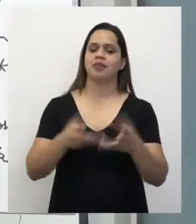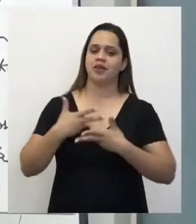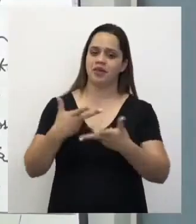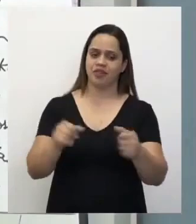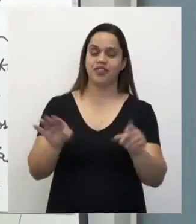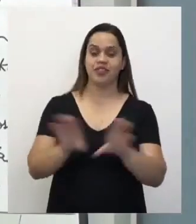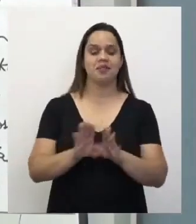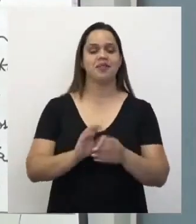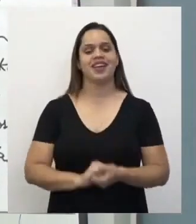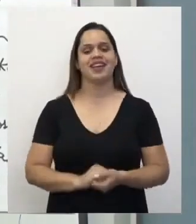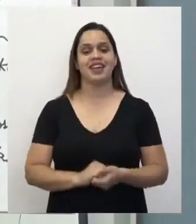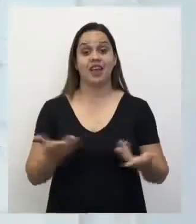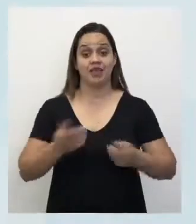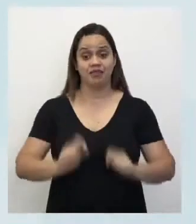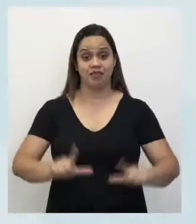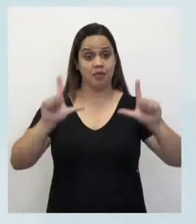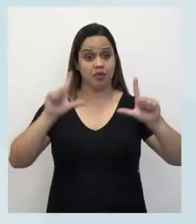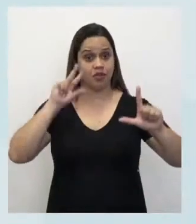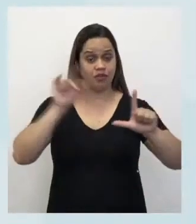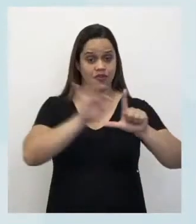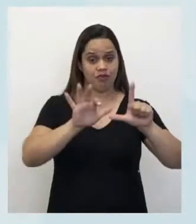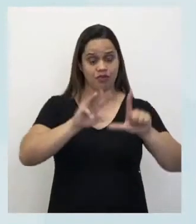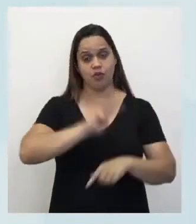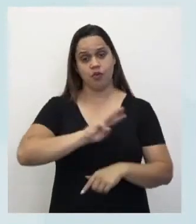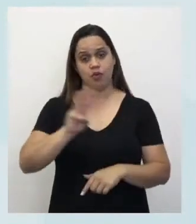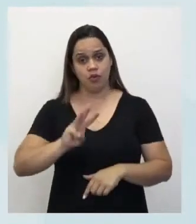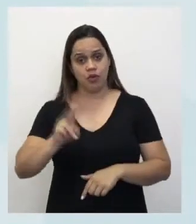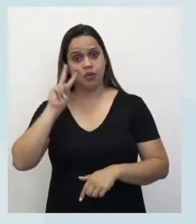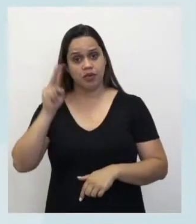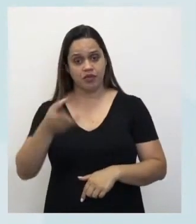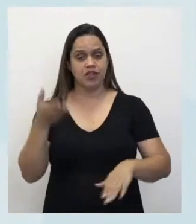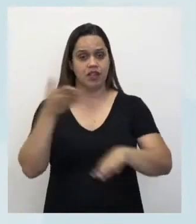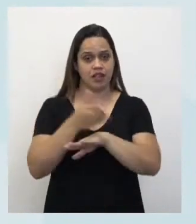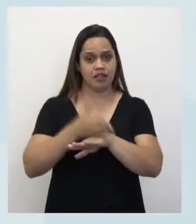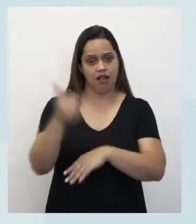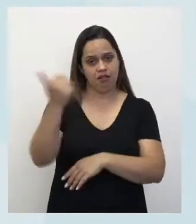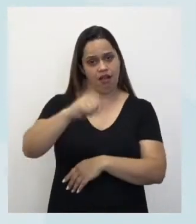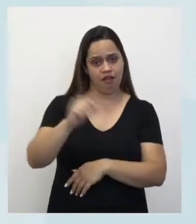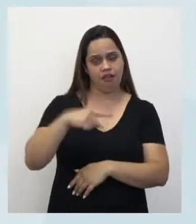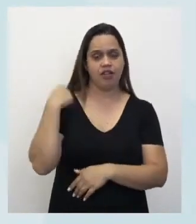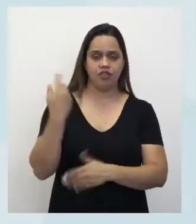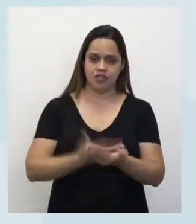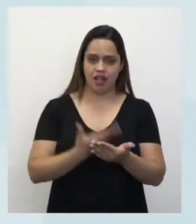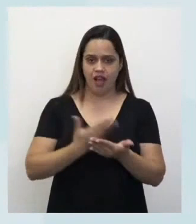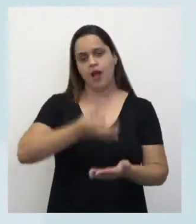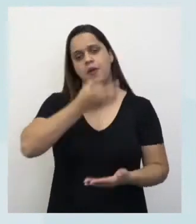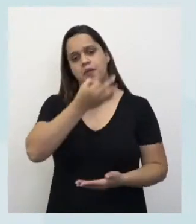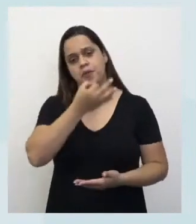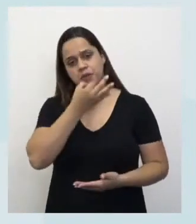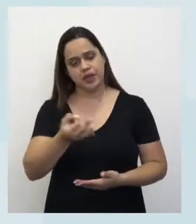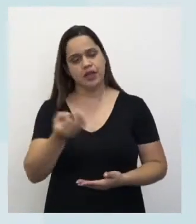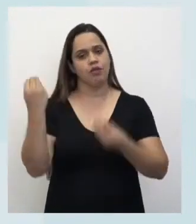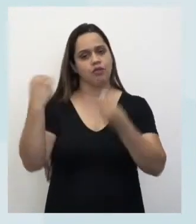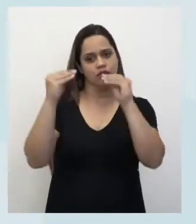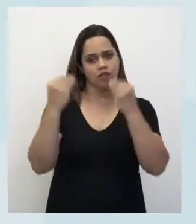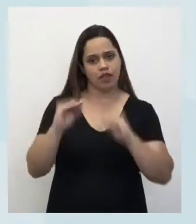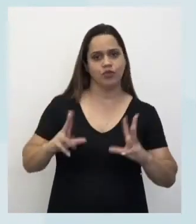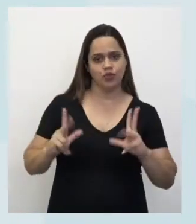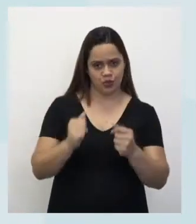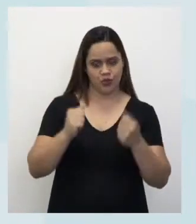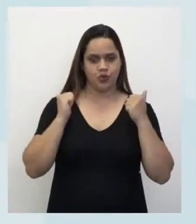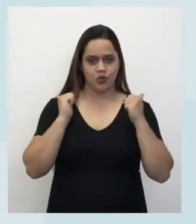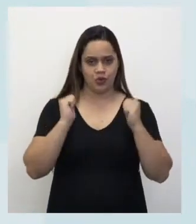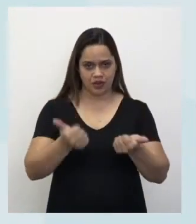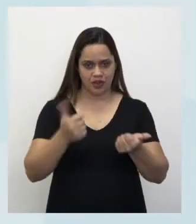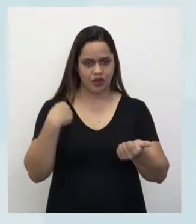convite. E agora vai aparecer na tela aí o QR Code e também o link para que vocês coloquem as suas sugestões, dúvidas